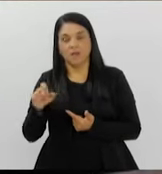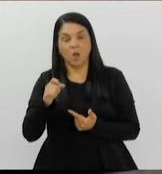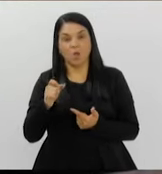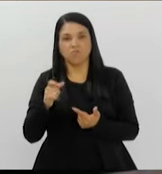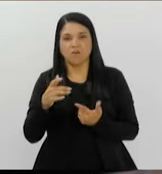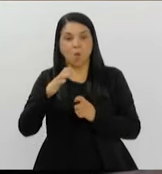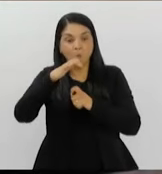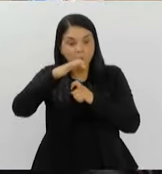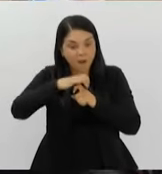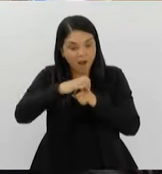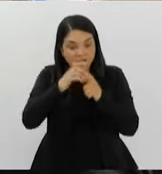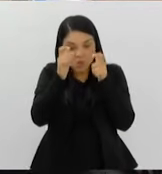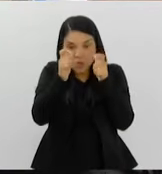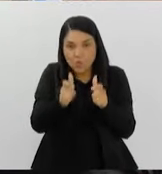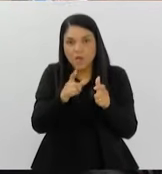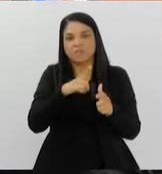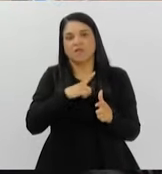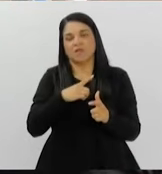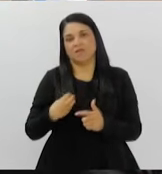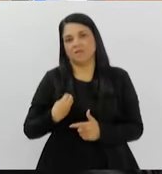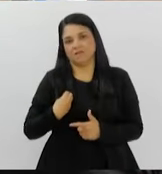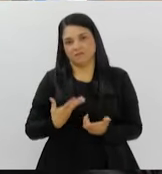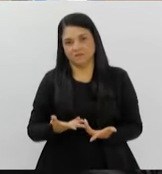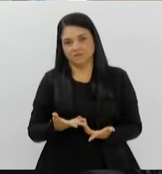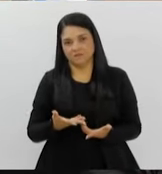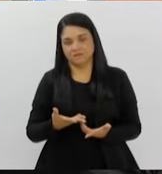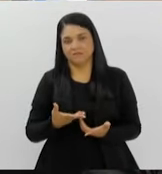físico. É possível corrigir na emenda?